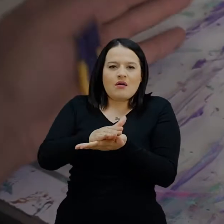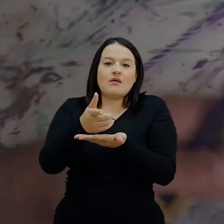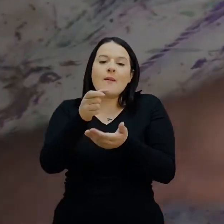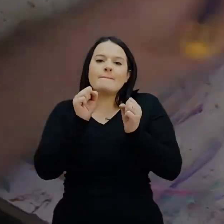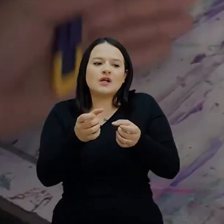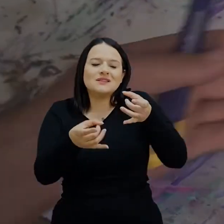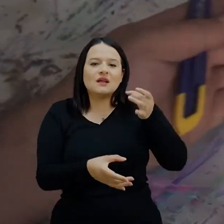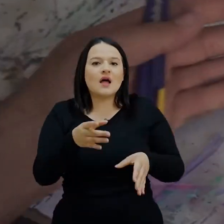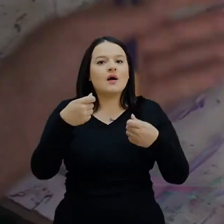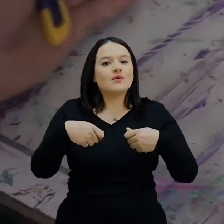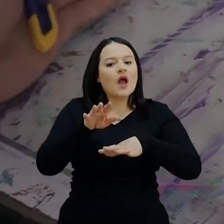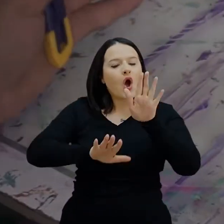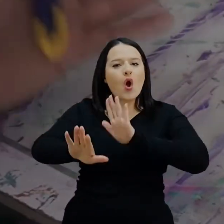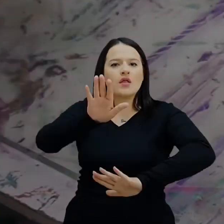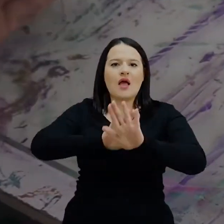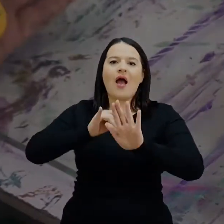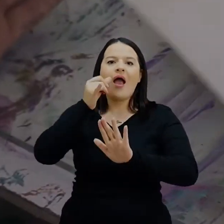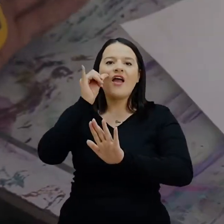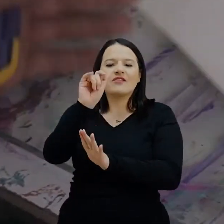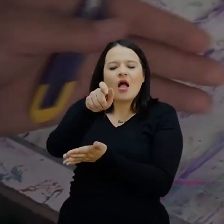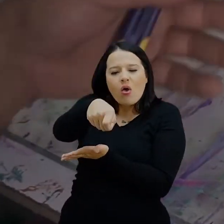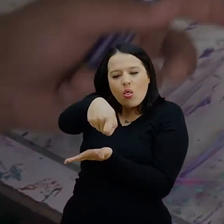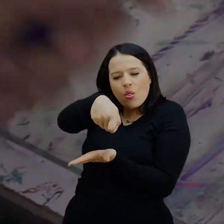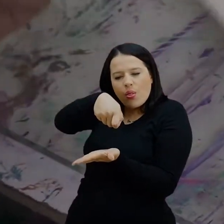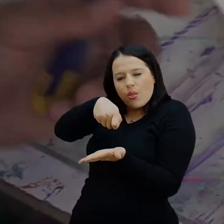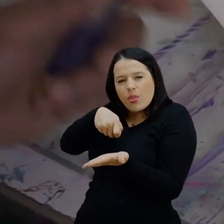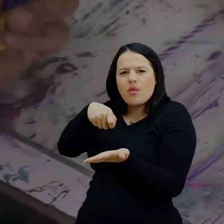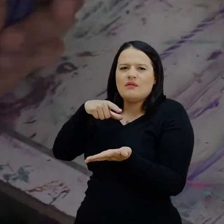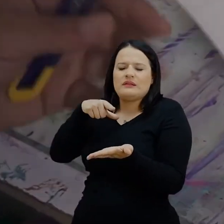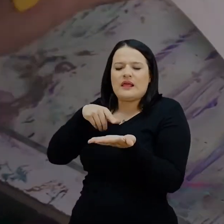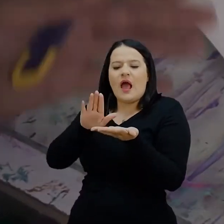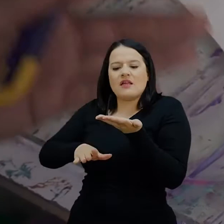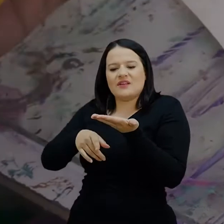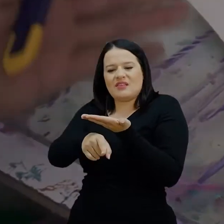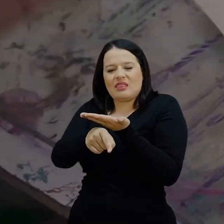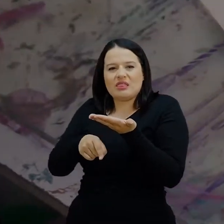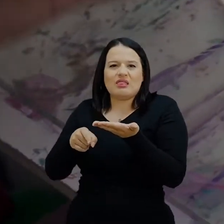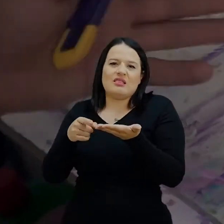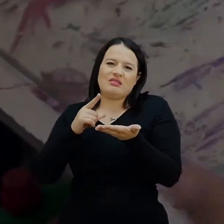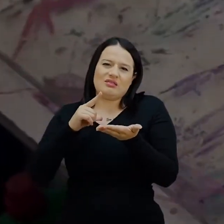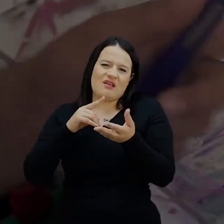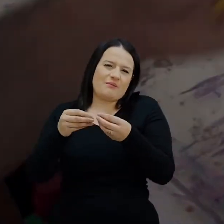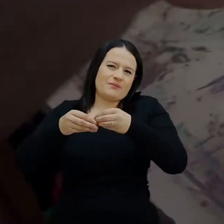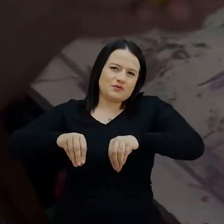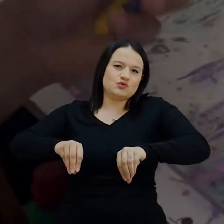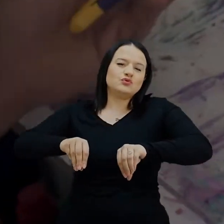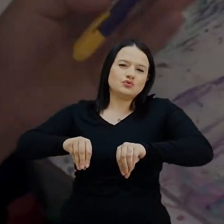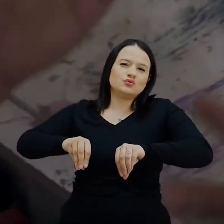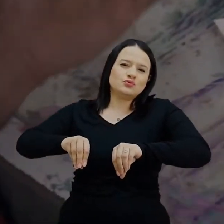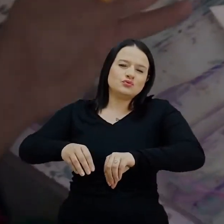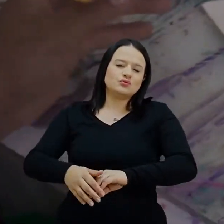lugar liso. Tomar cuidado onde você vai cortar, né? Porque o estilete, dependendo do material, por exemplo, madeira, alguma mesa, pode